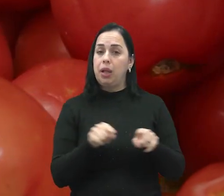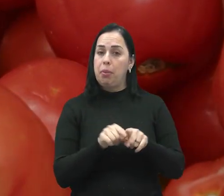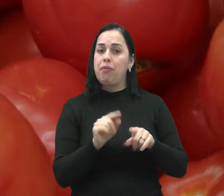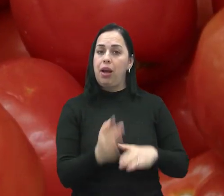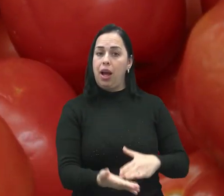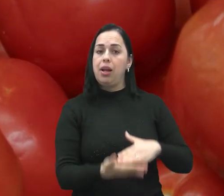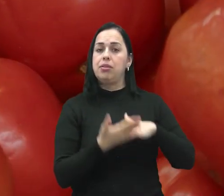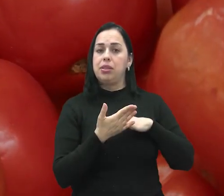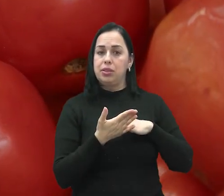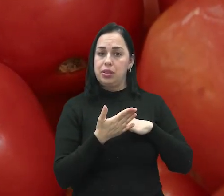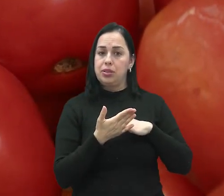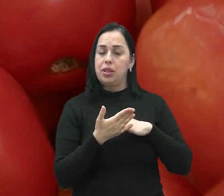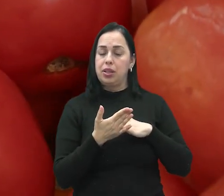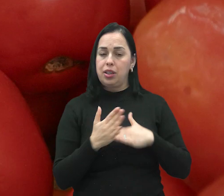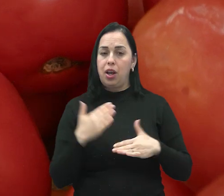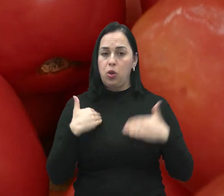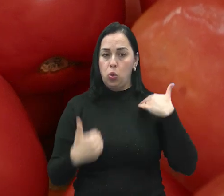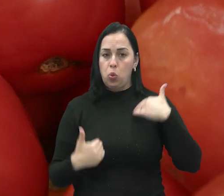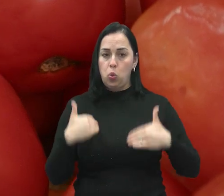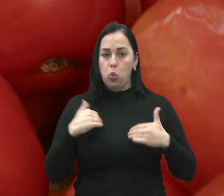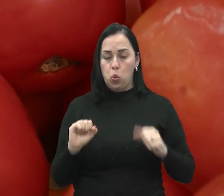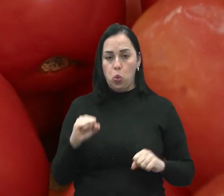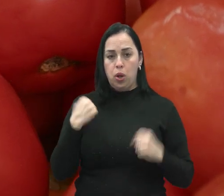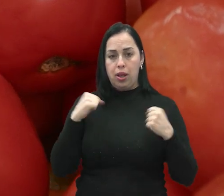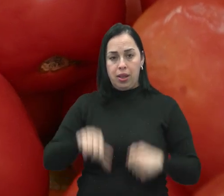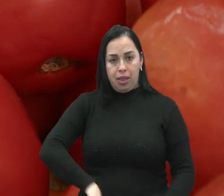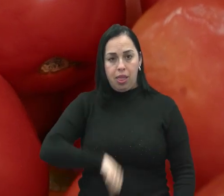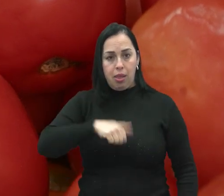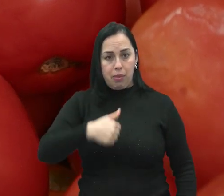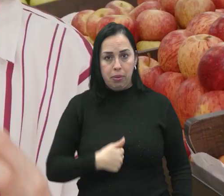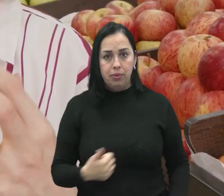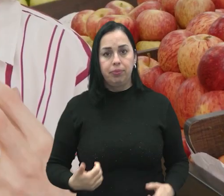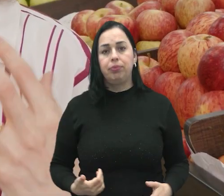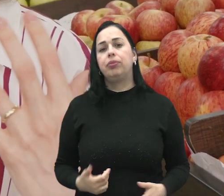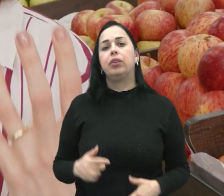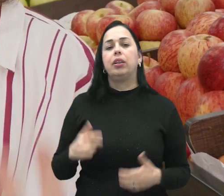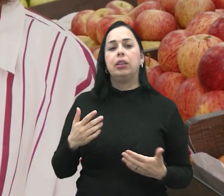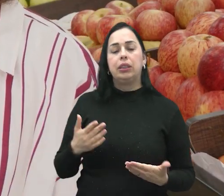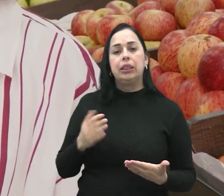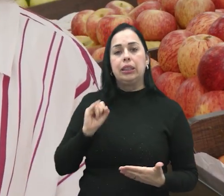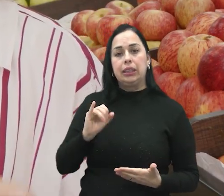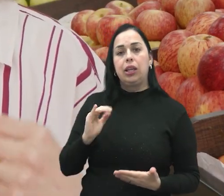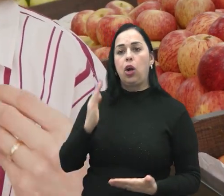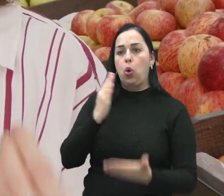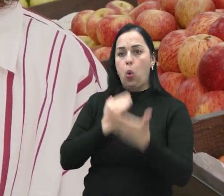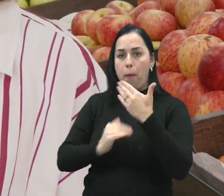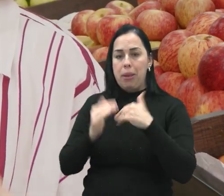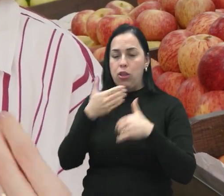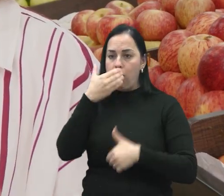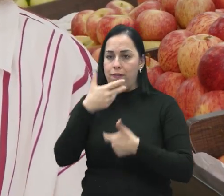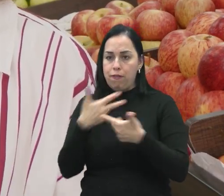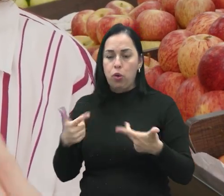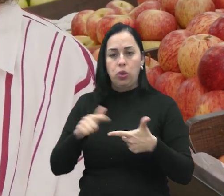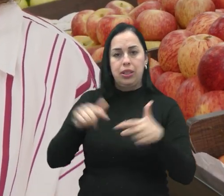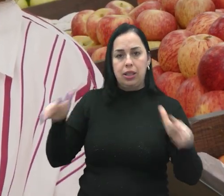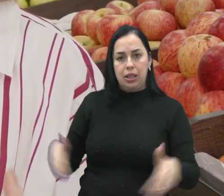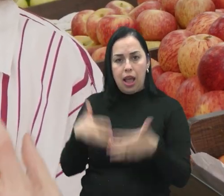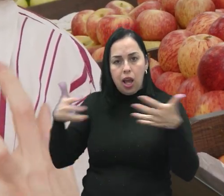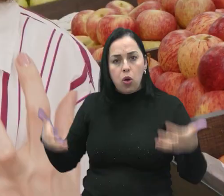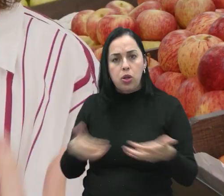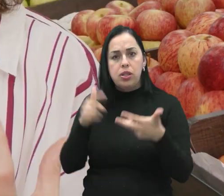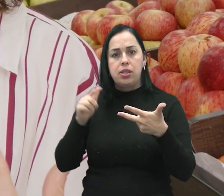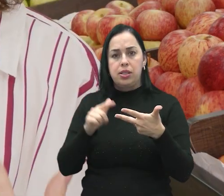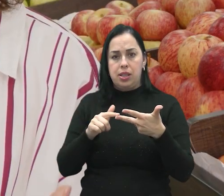fará diferença para o fortalecimento da imunidade do intestino. Quando nós consumimos frutas, verduras,